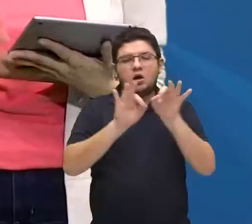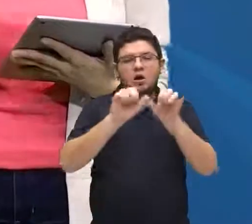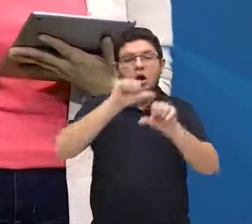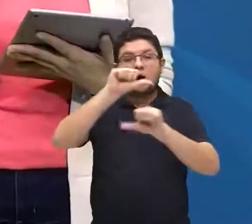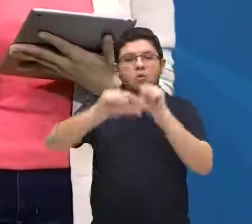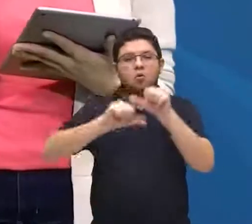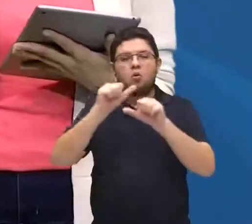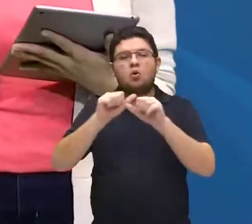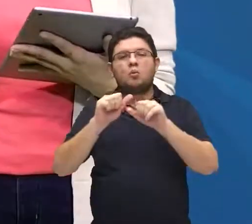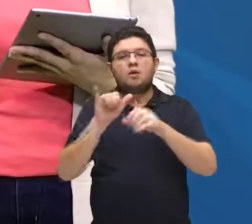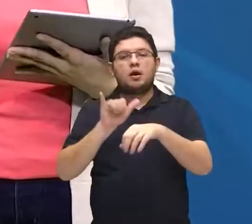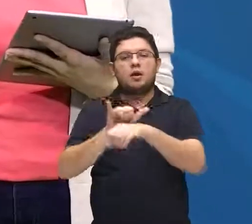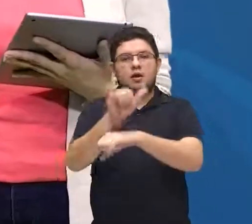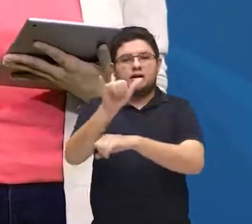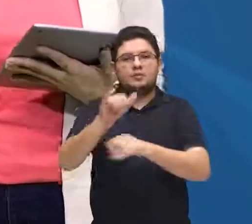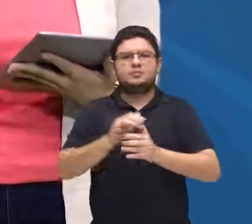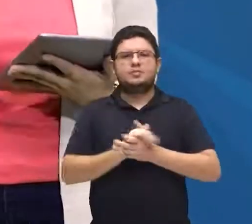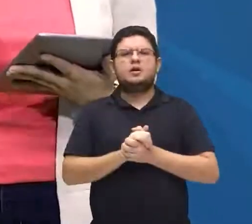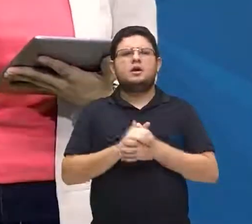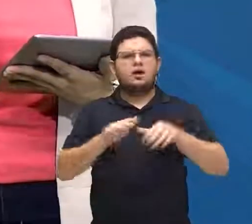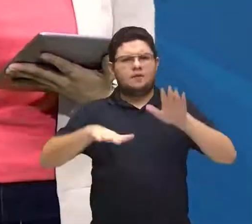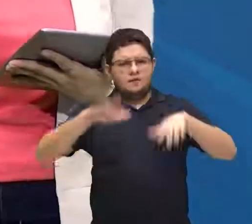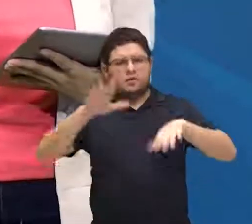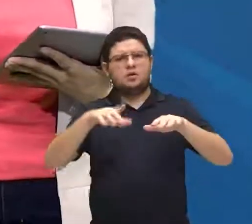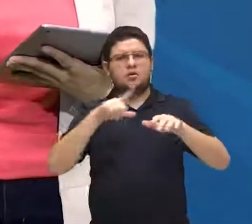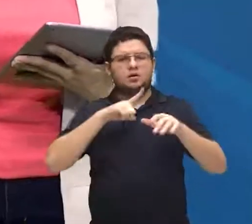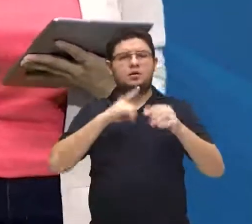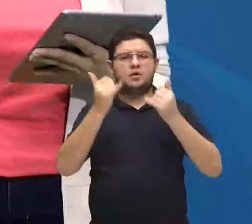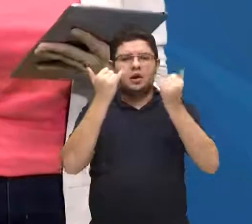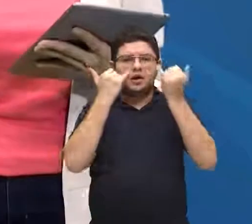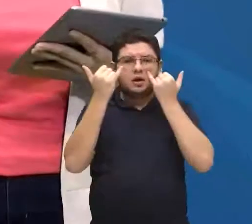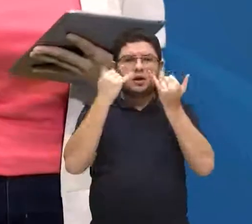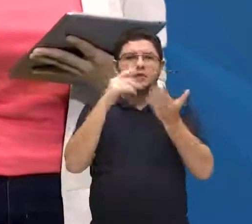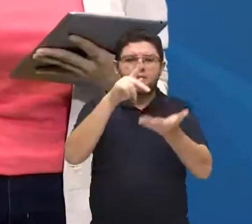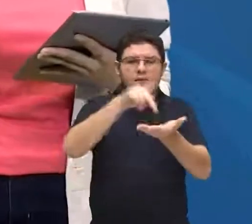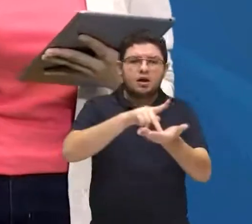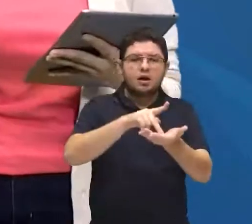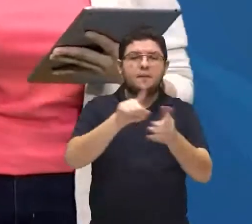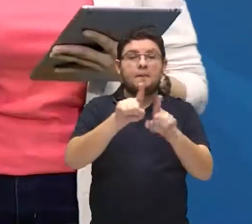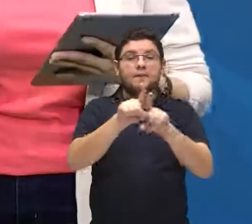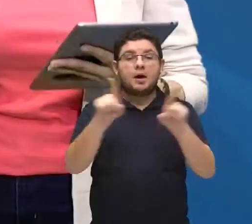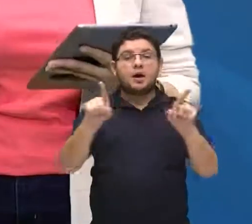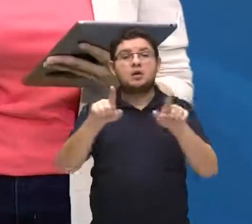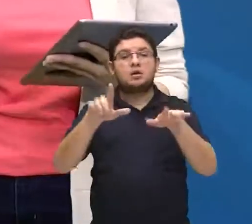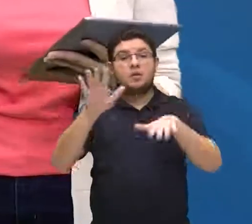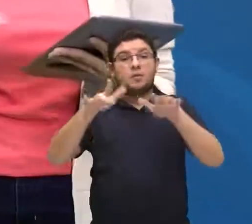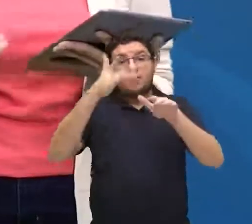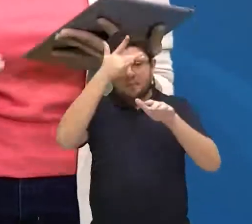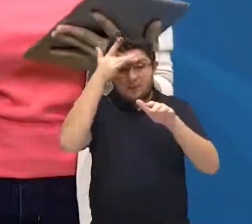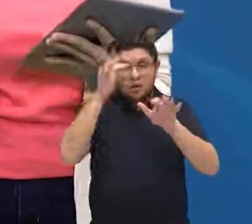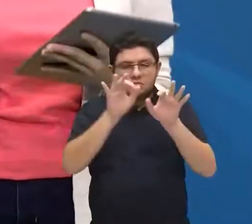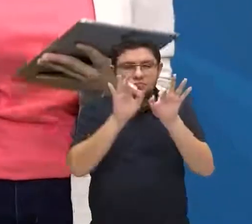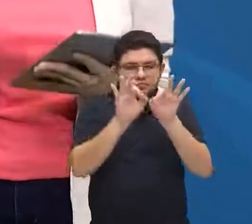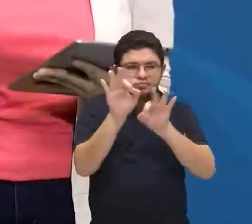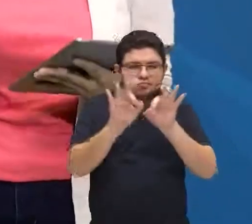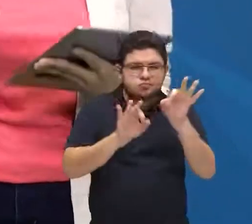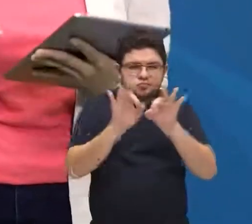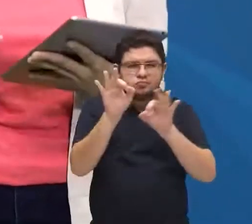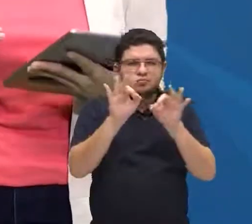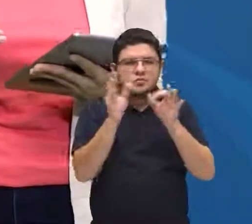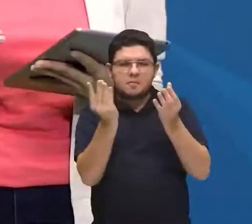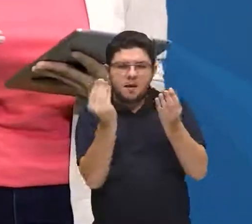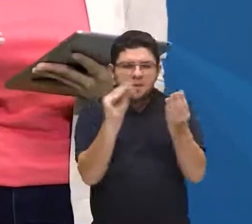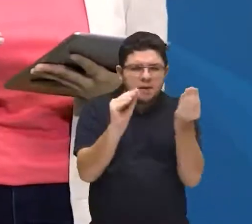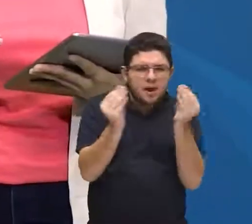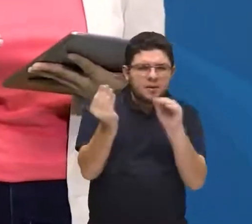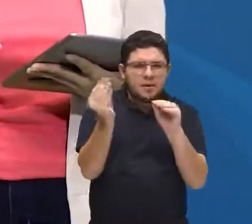leitor, ou seja, às vezes a gente tem até uma informação que é verdadeira, mas ali eles acabam manipulando, agregando, colocando